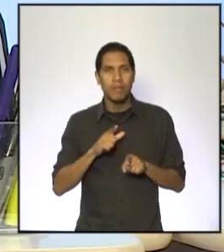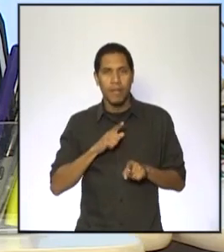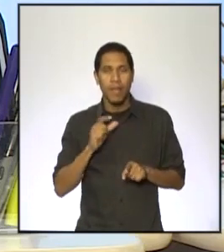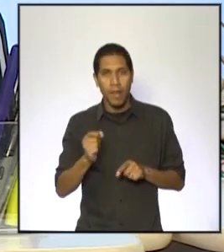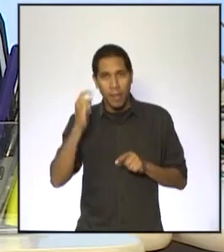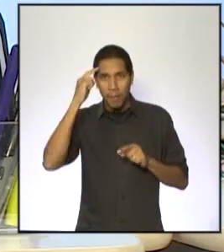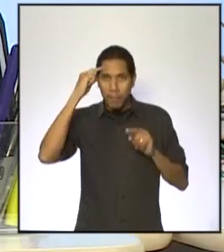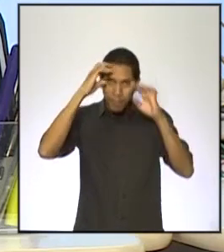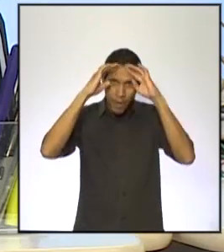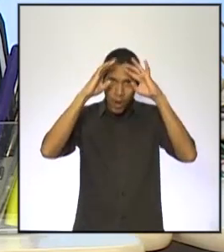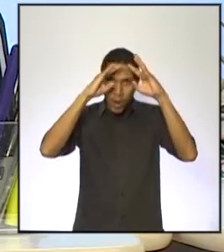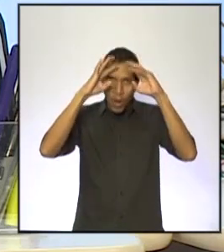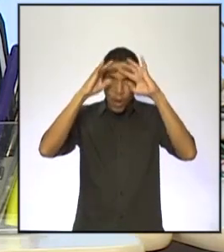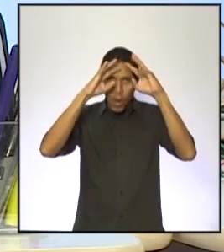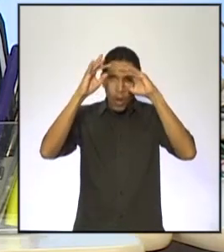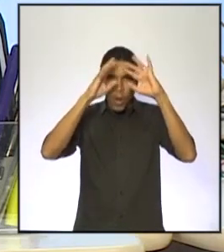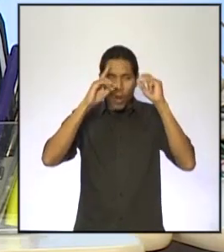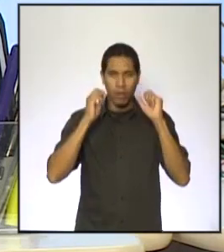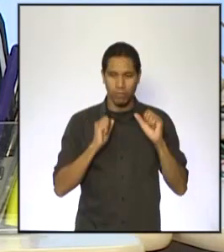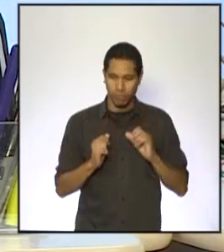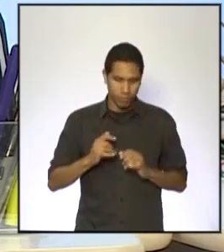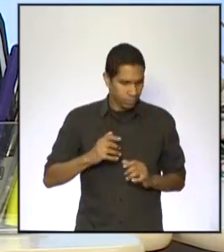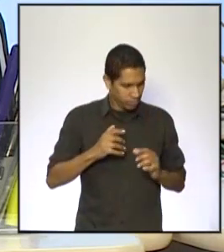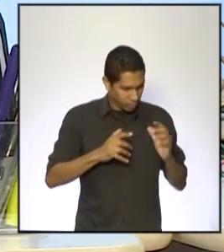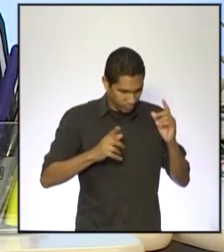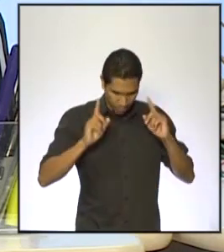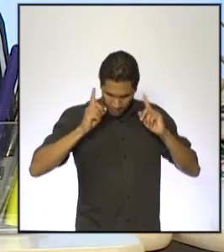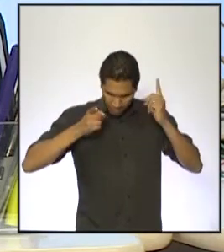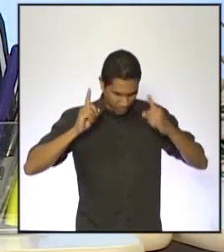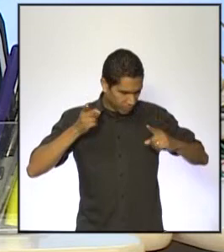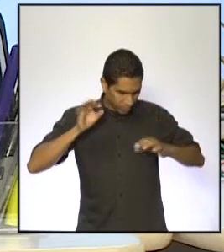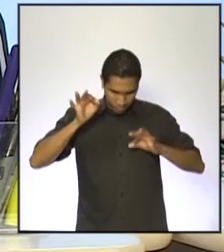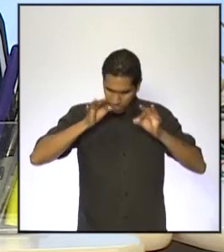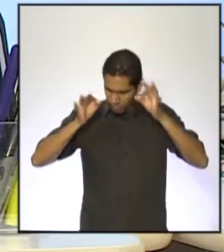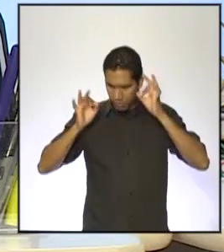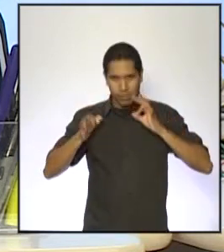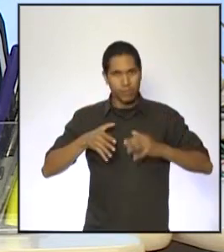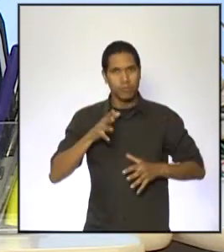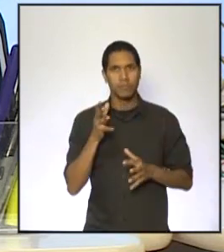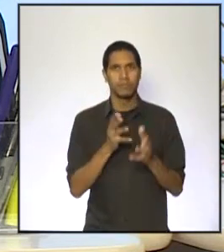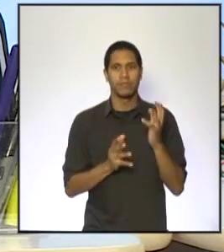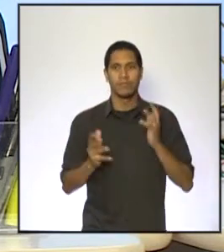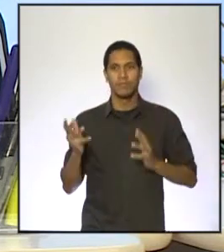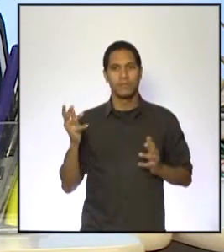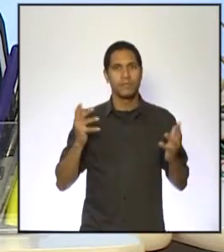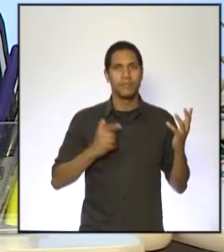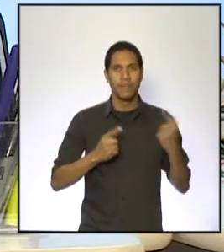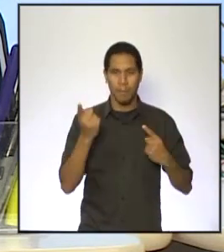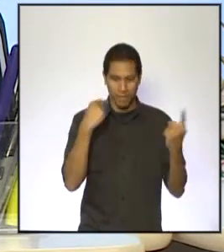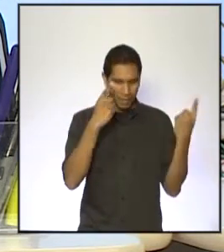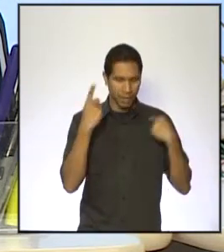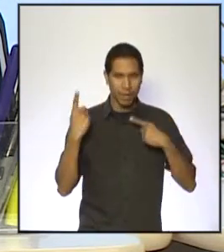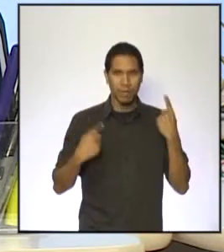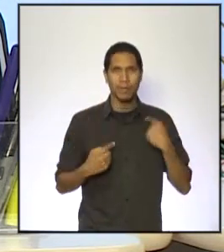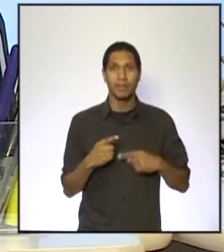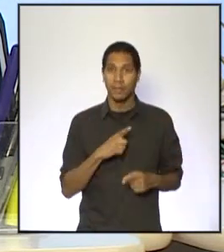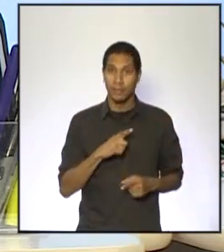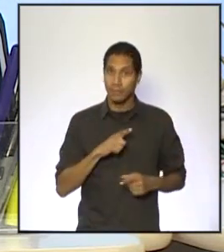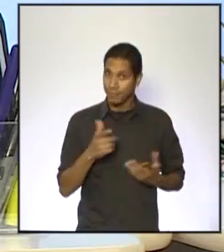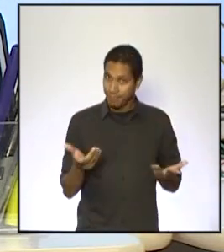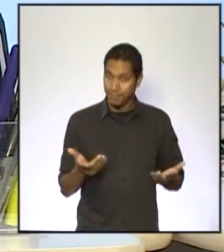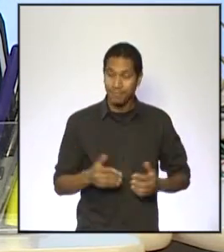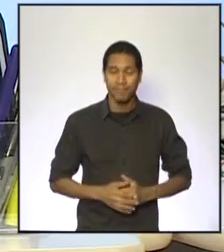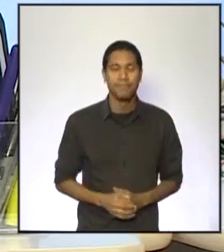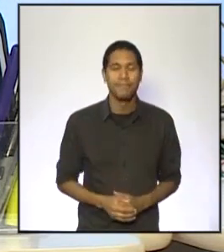estamos pensando. E é incrível, né, como o nosso cérebro funciona, então. Então, agora eu vou começar